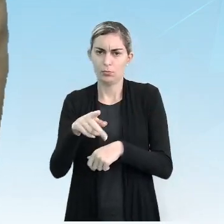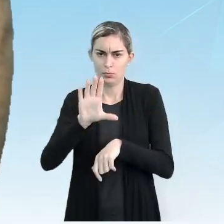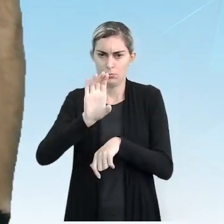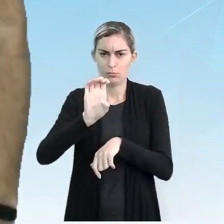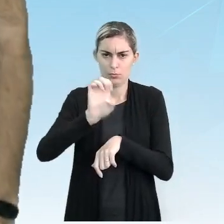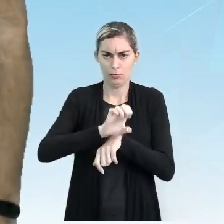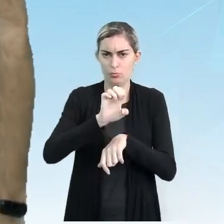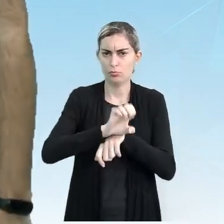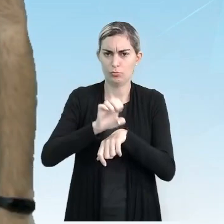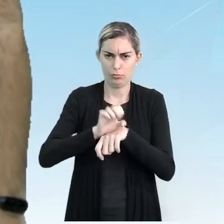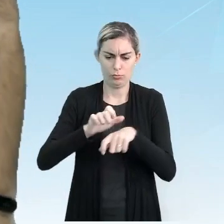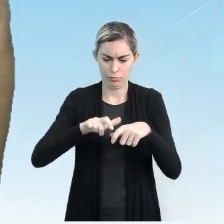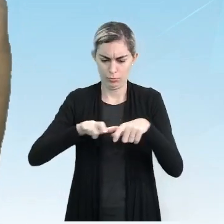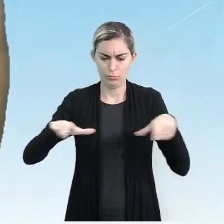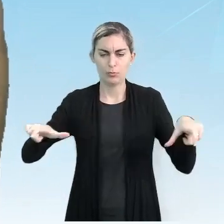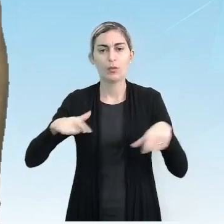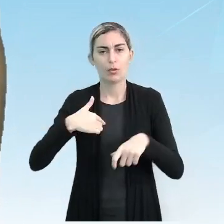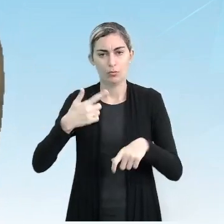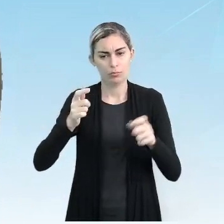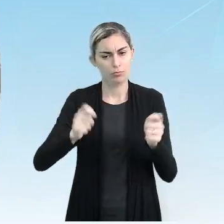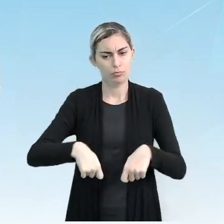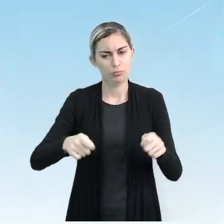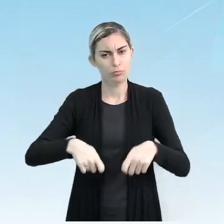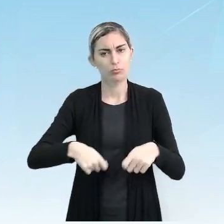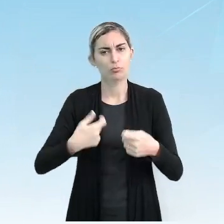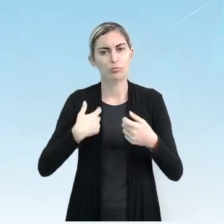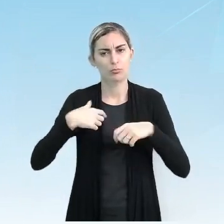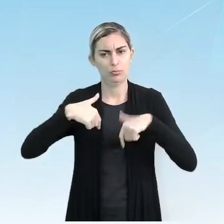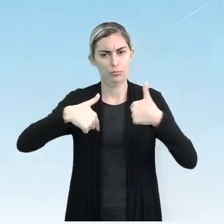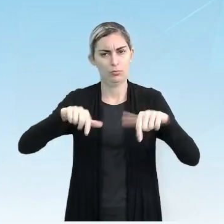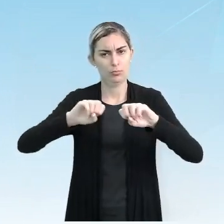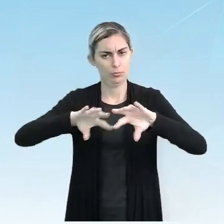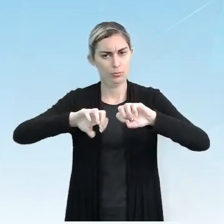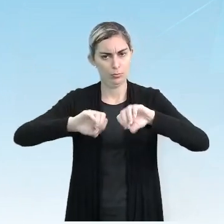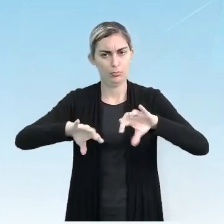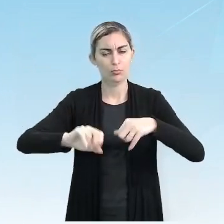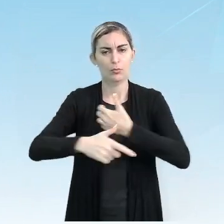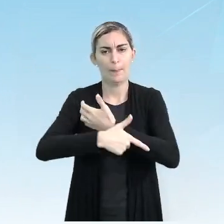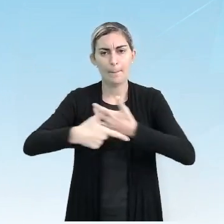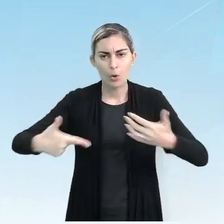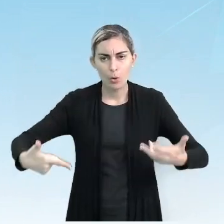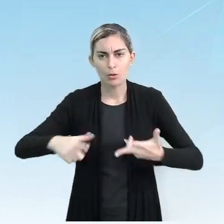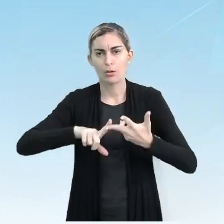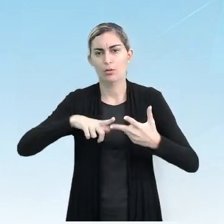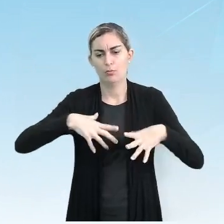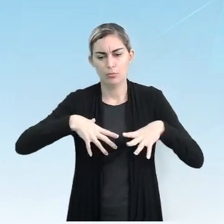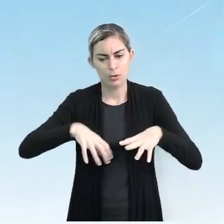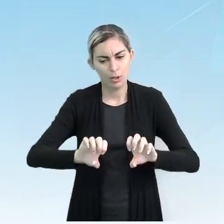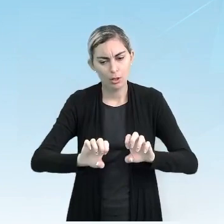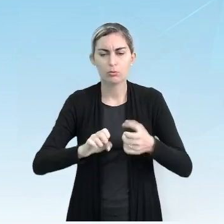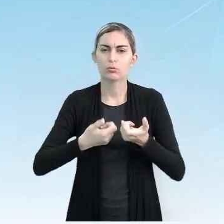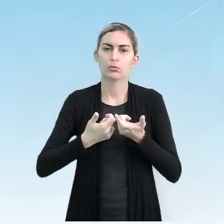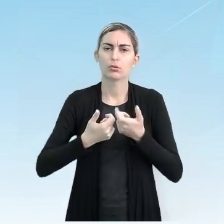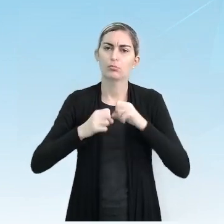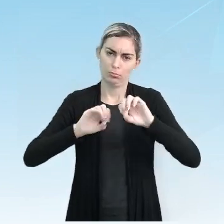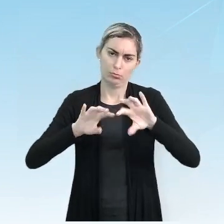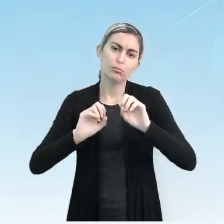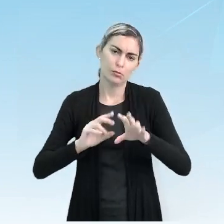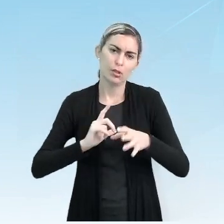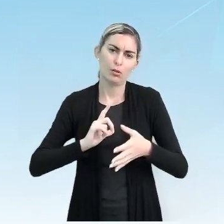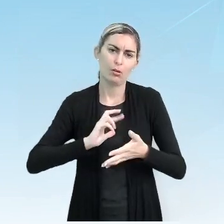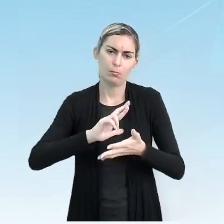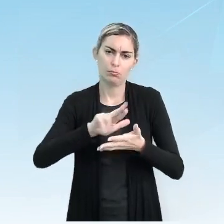ao sertão, lembrar que nós podemos trabalhar a moral, a ética, como o professor citou muito bem. Existem